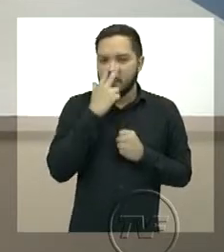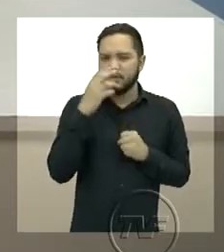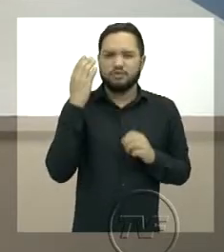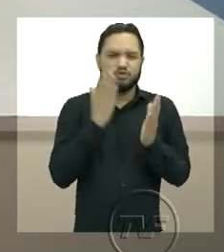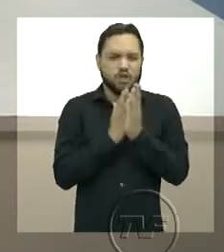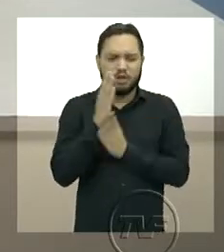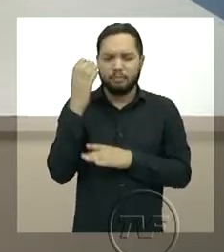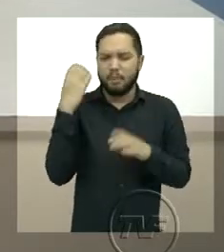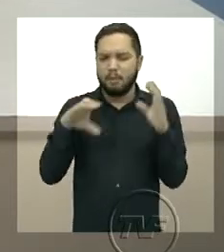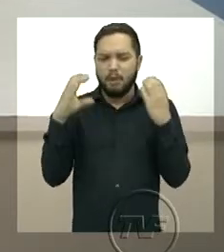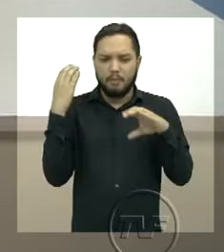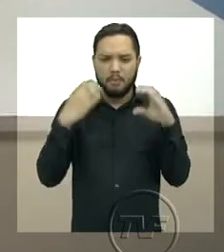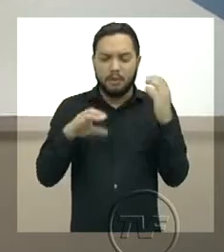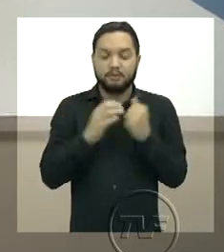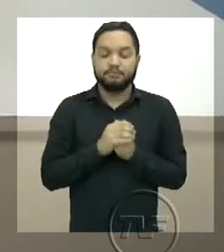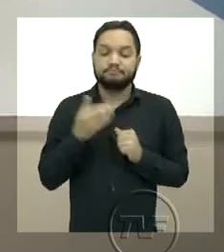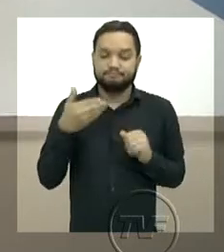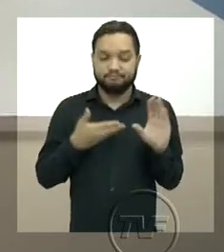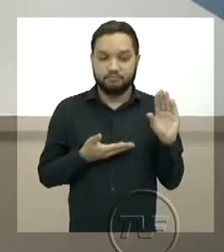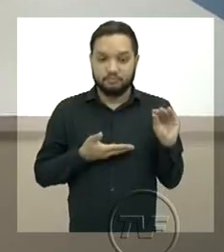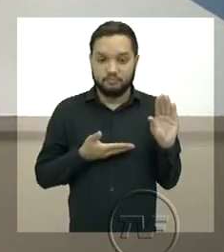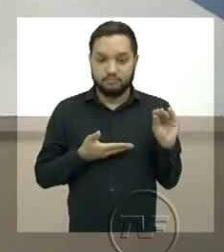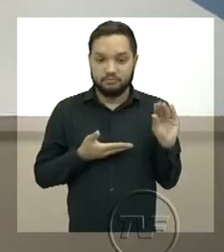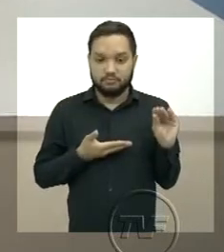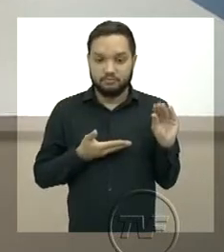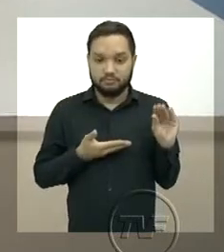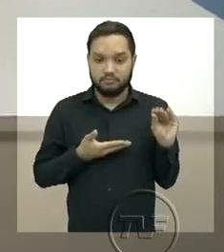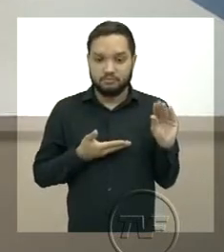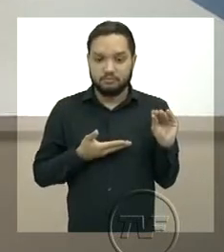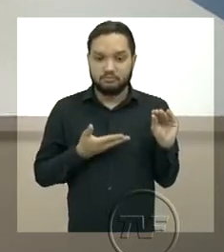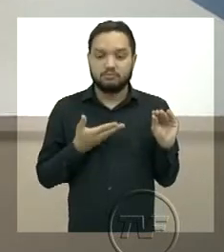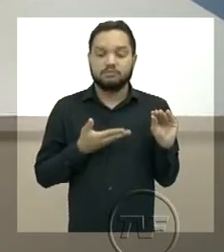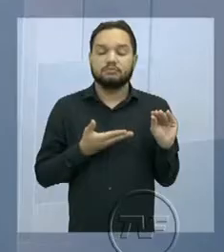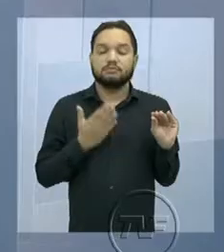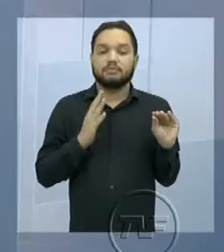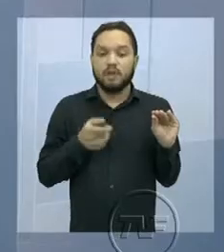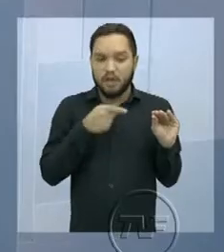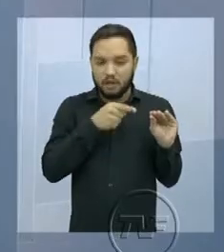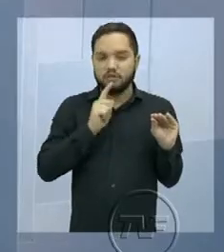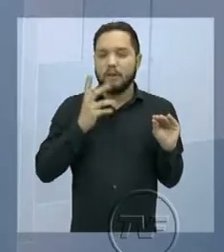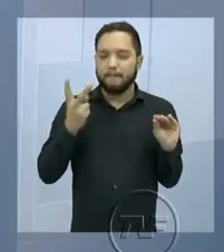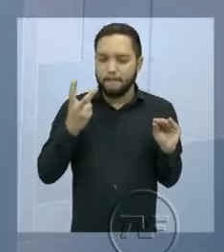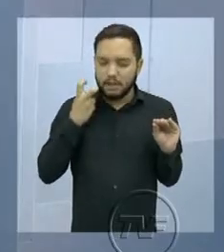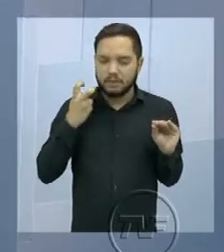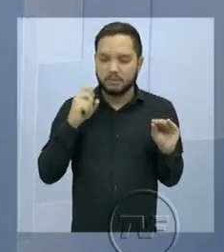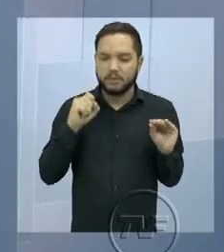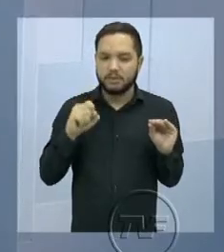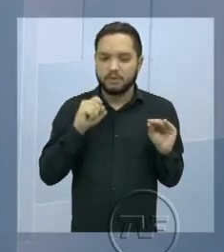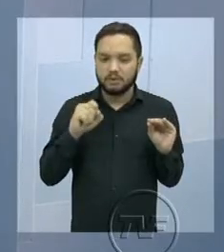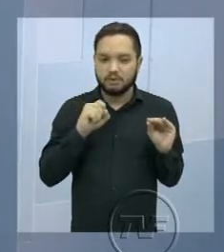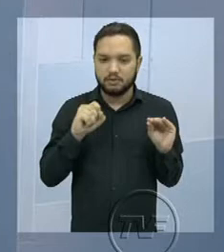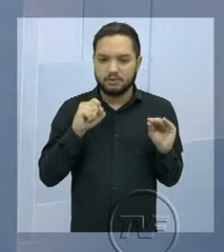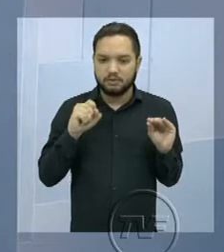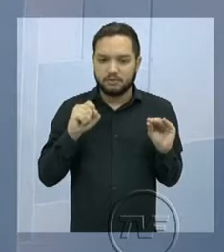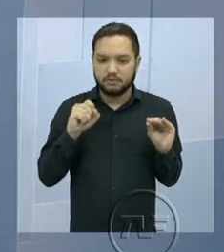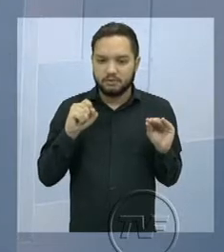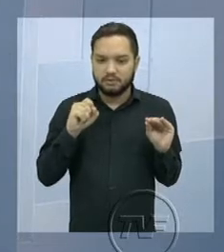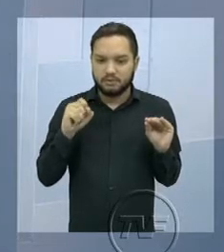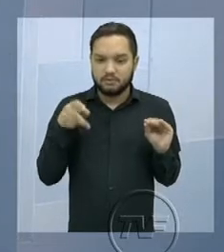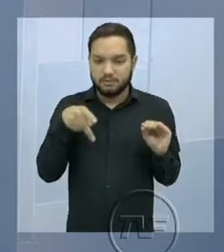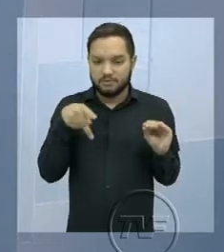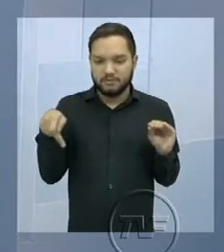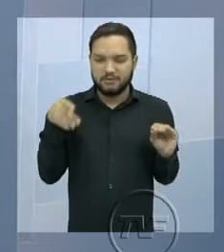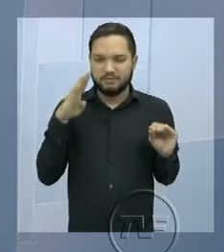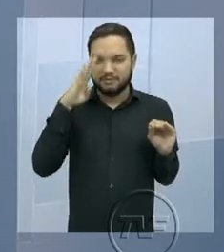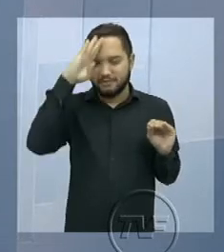voltou de maneira muito forte. Ciro Gomes, muito habilmente, ele já notou, Paulo, que o presidente